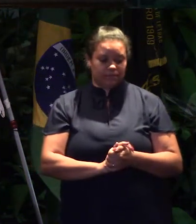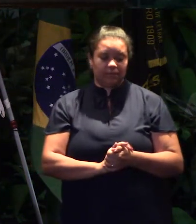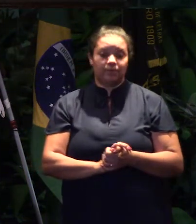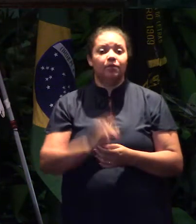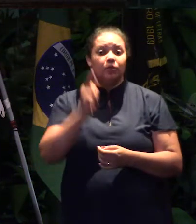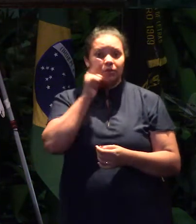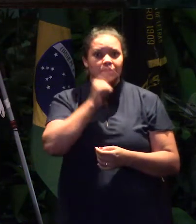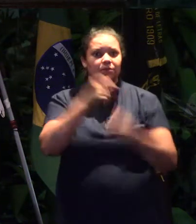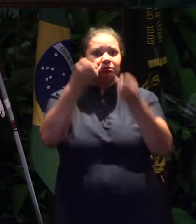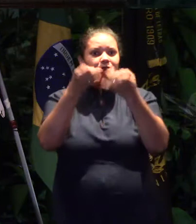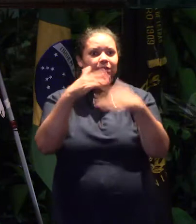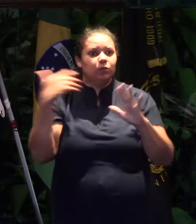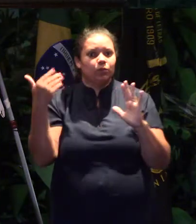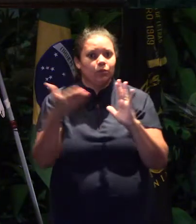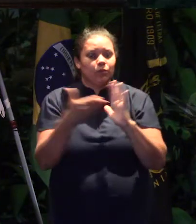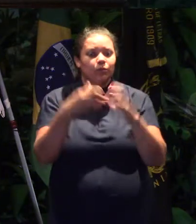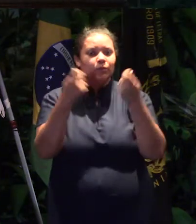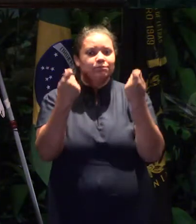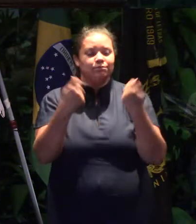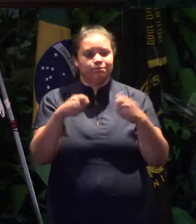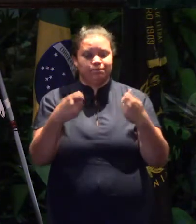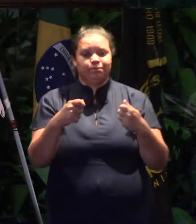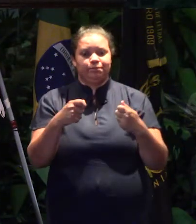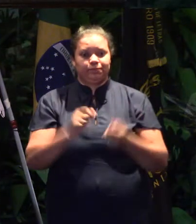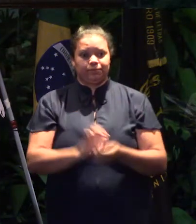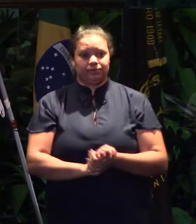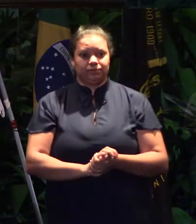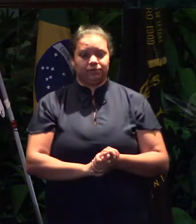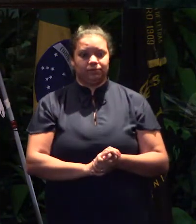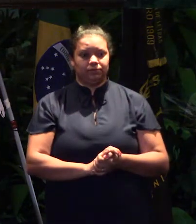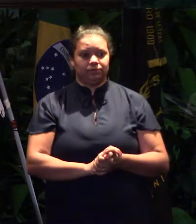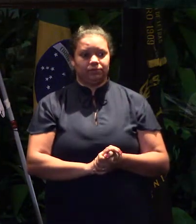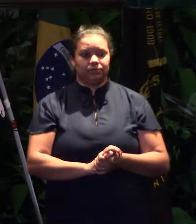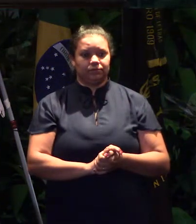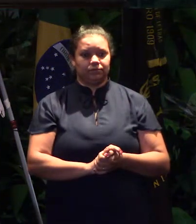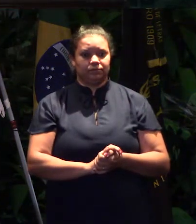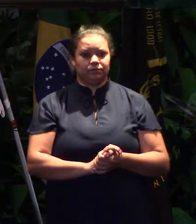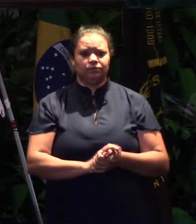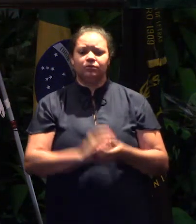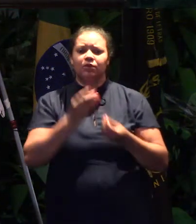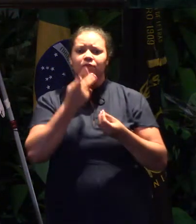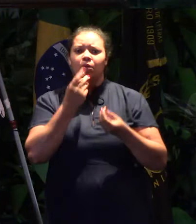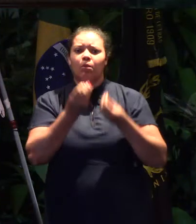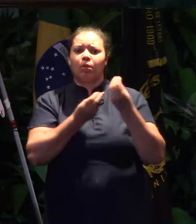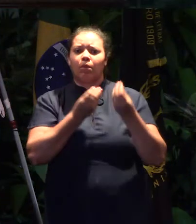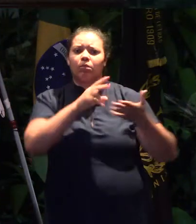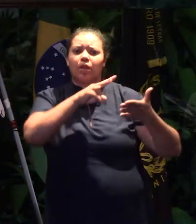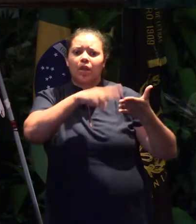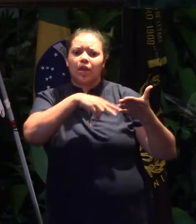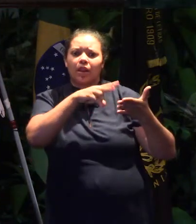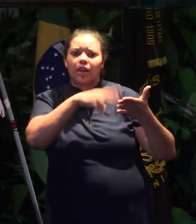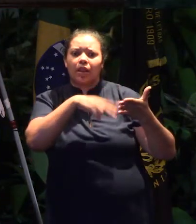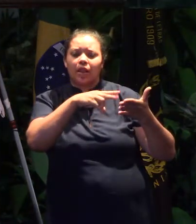falar tudo o que precisava, que precisa. Tá? Eu vou fazer isso. Como é que eu leio um texto? Né? Eu